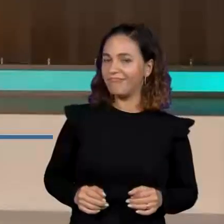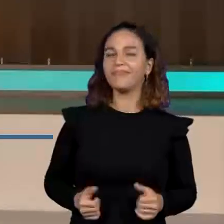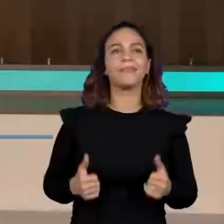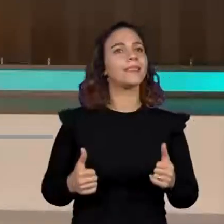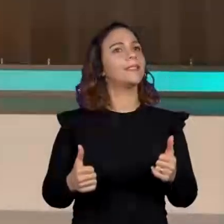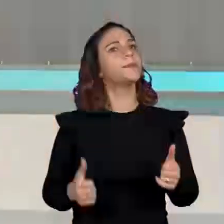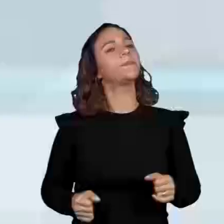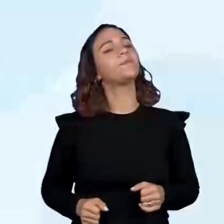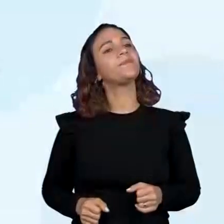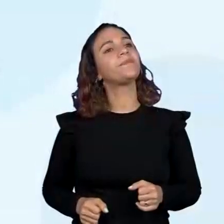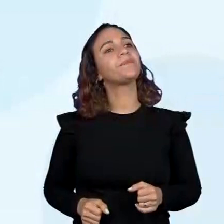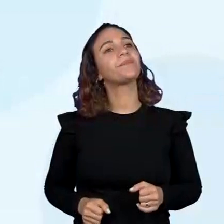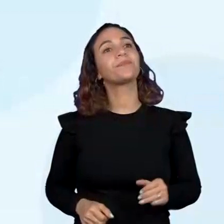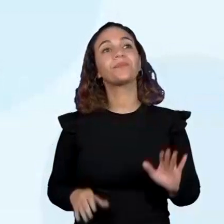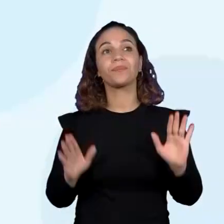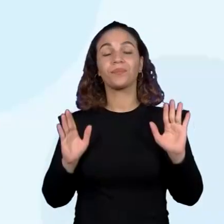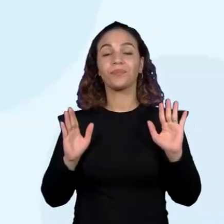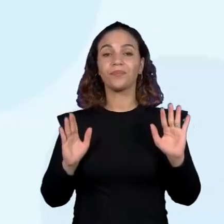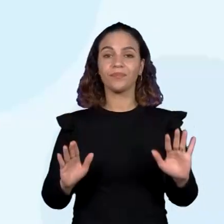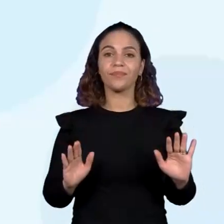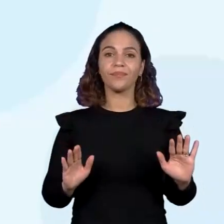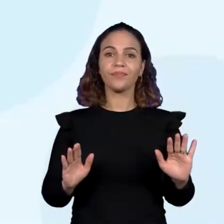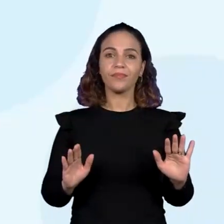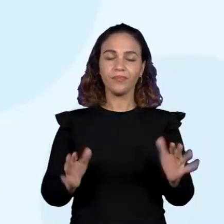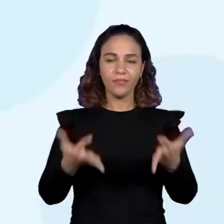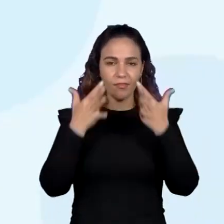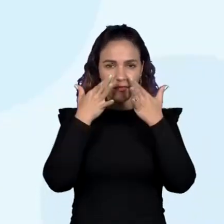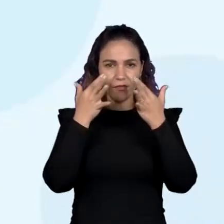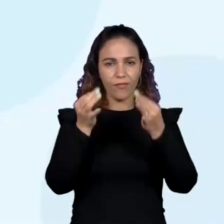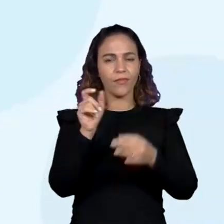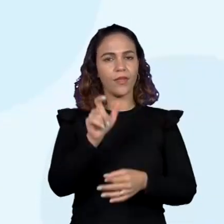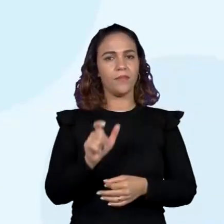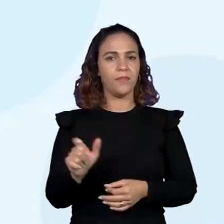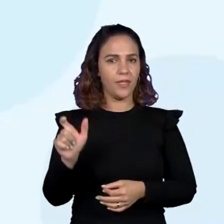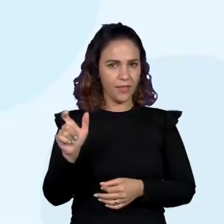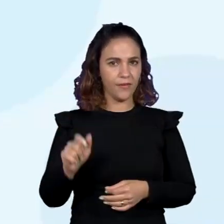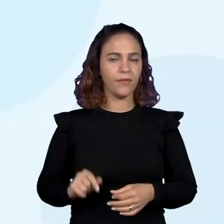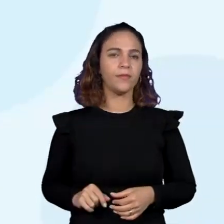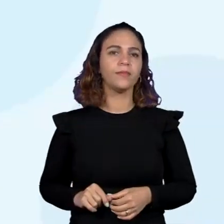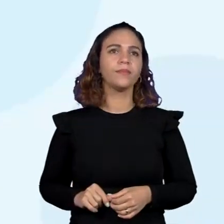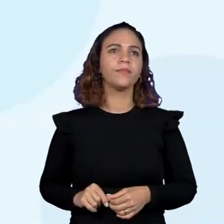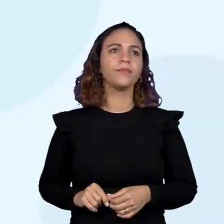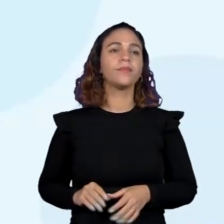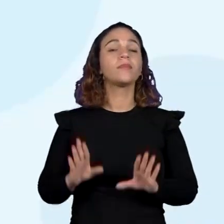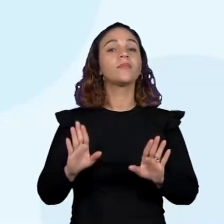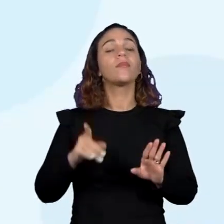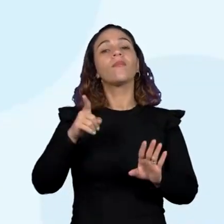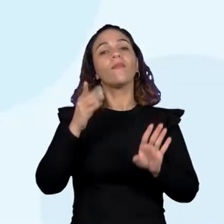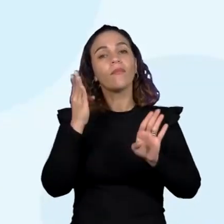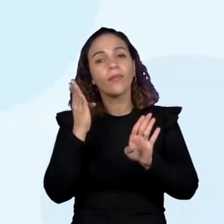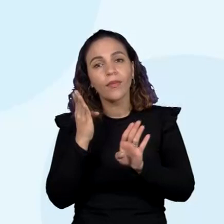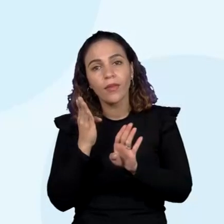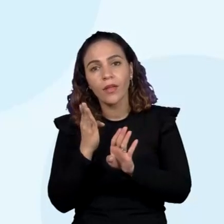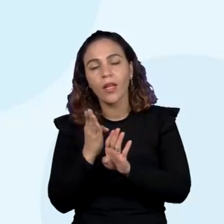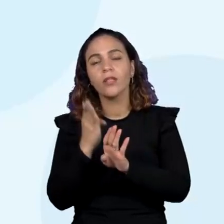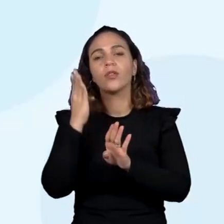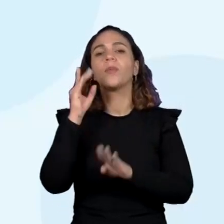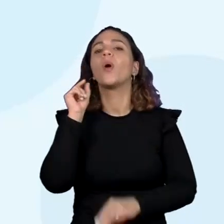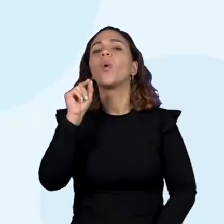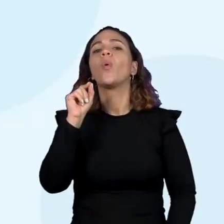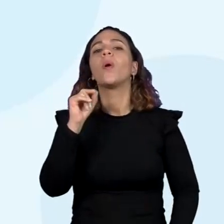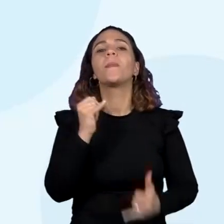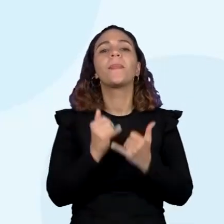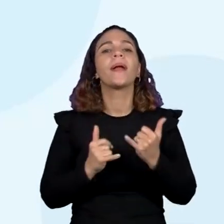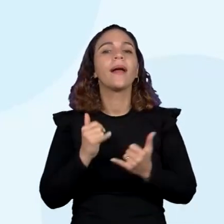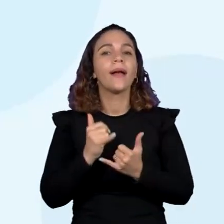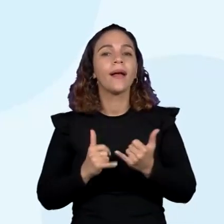sim, atenção às palavras. Número 1. Descubra o que tem em